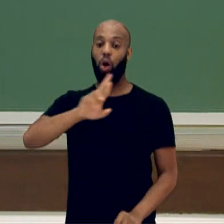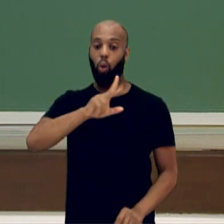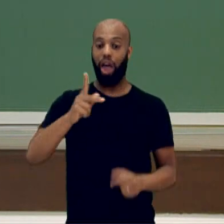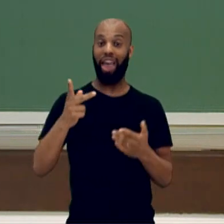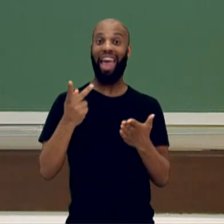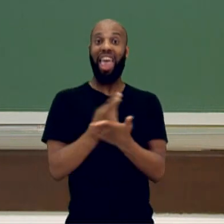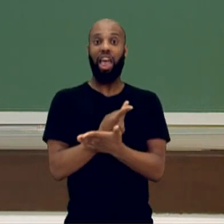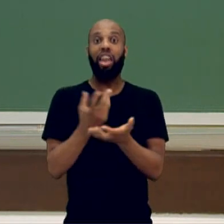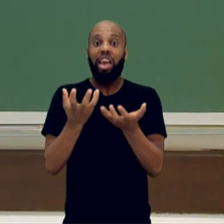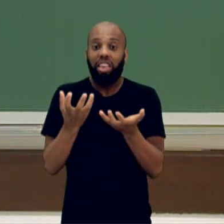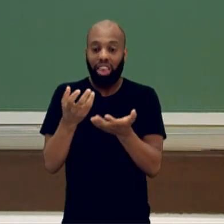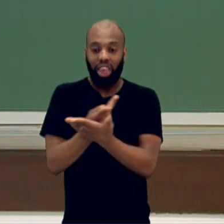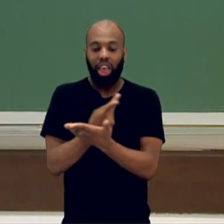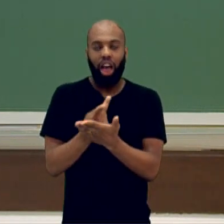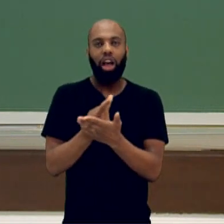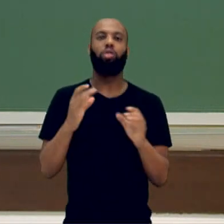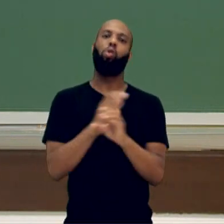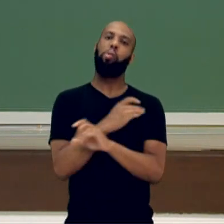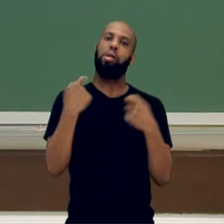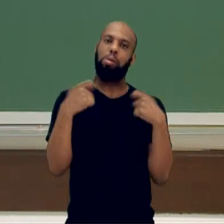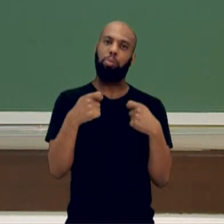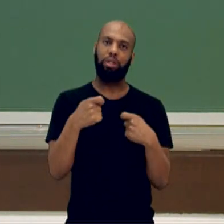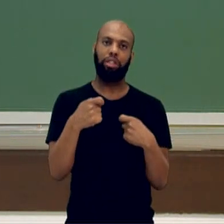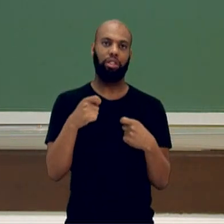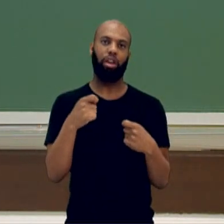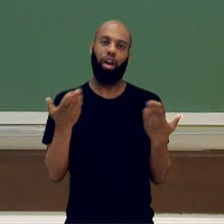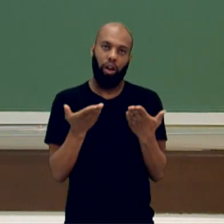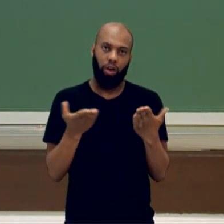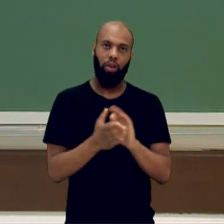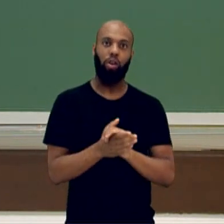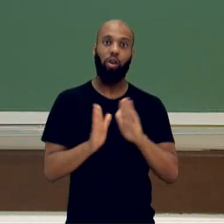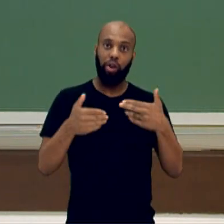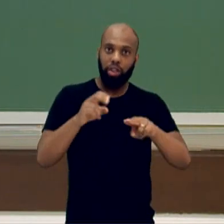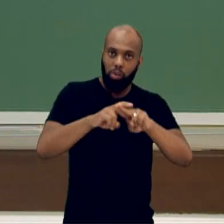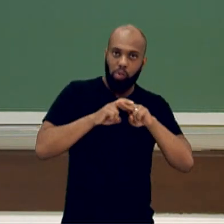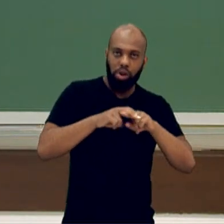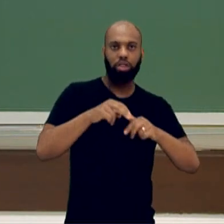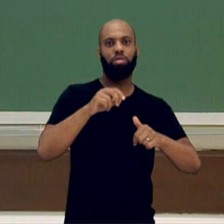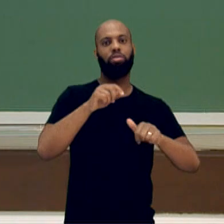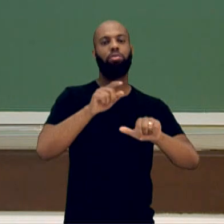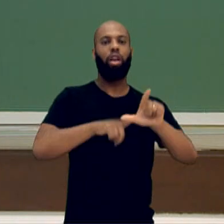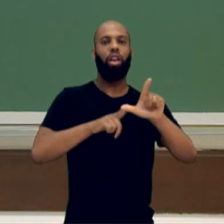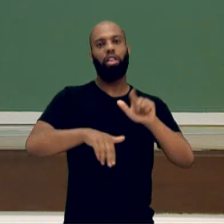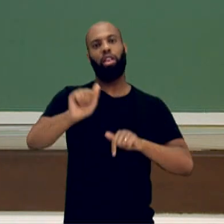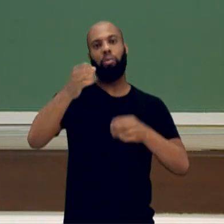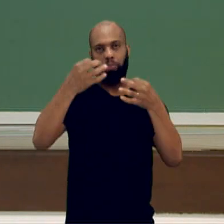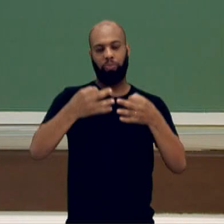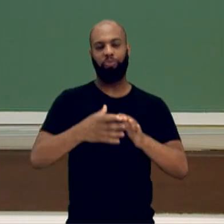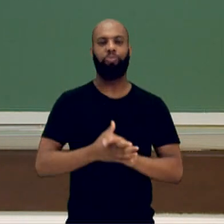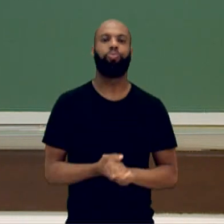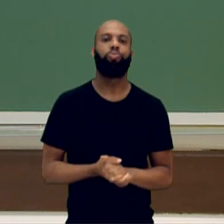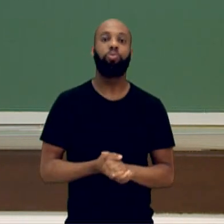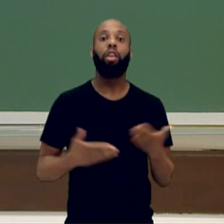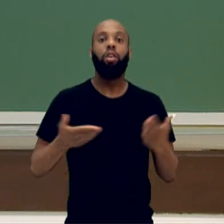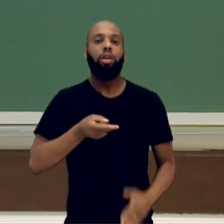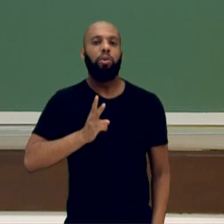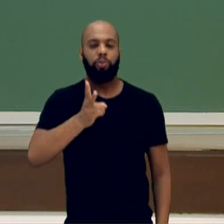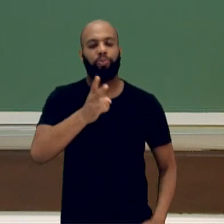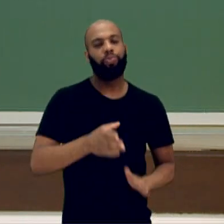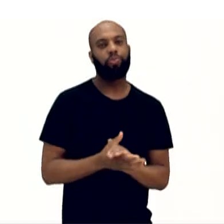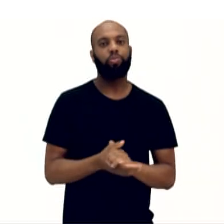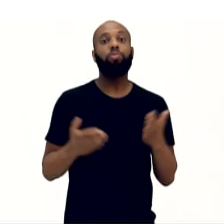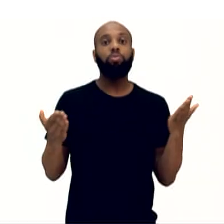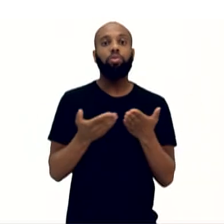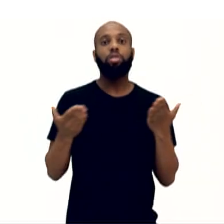que vem completa com a ideia que nós trabalhamos aqui. Portanto, letra A, certo? Continuando lá, agora